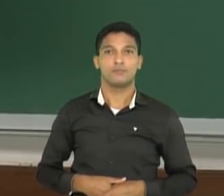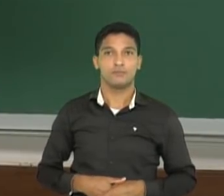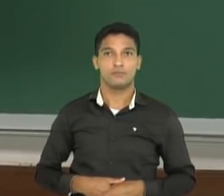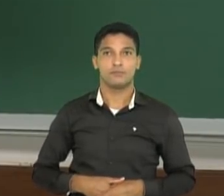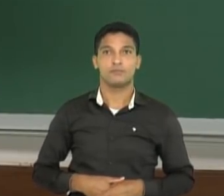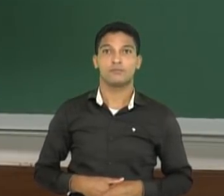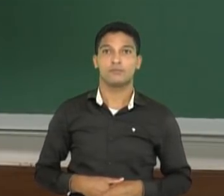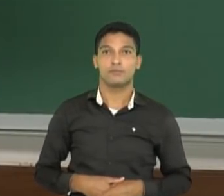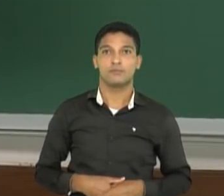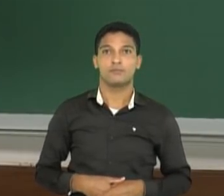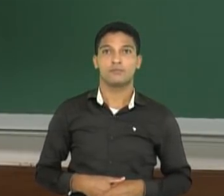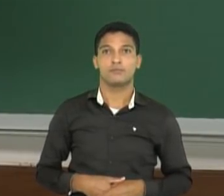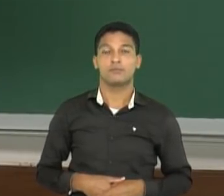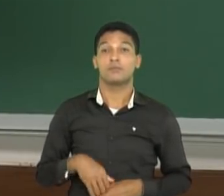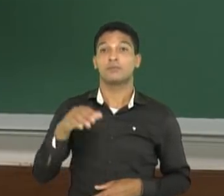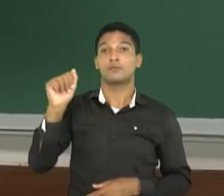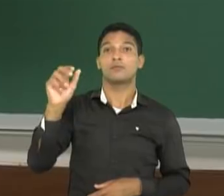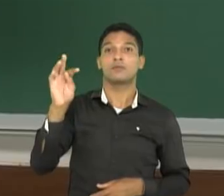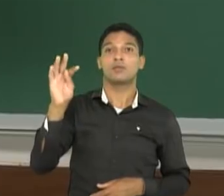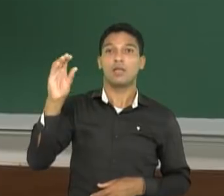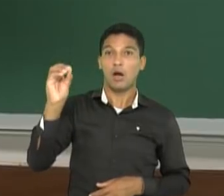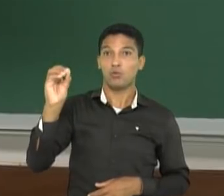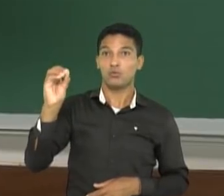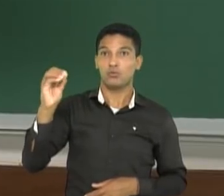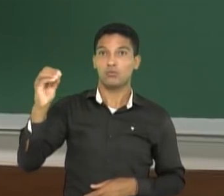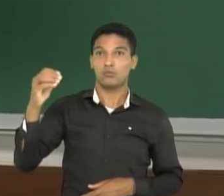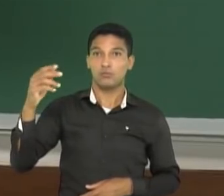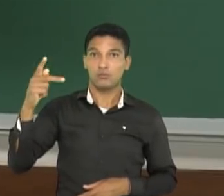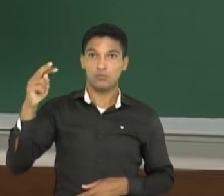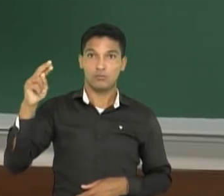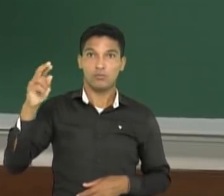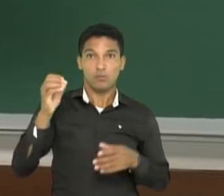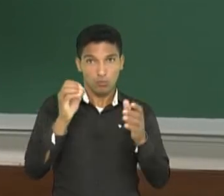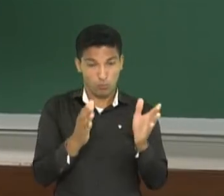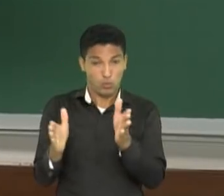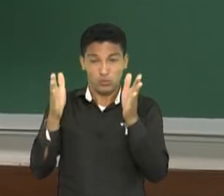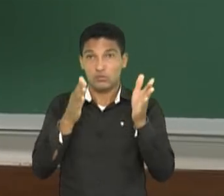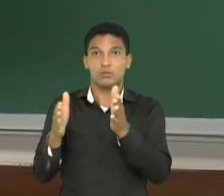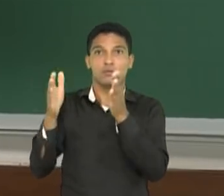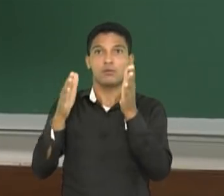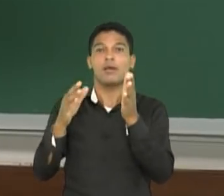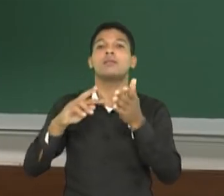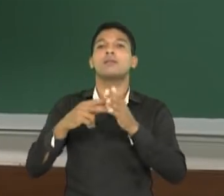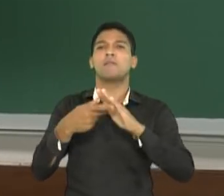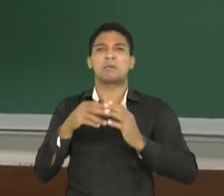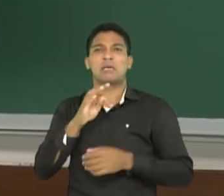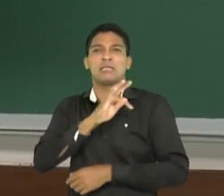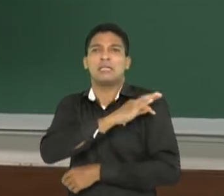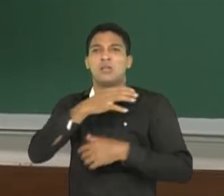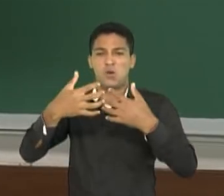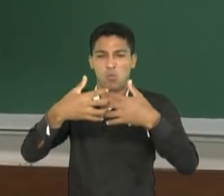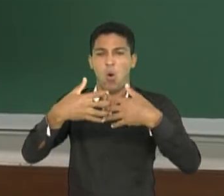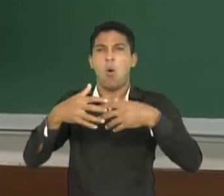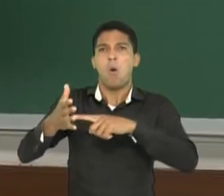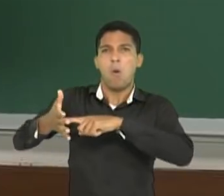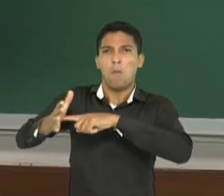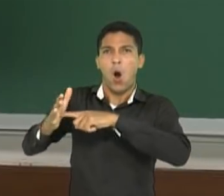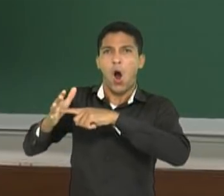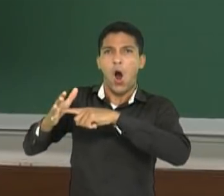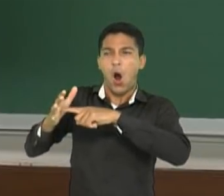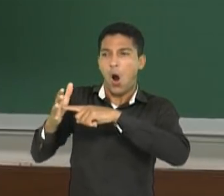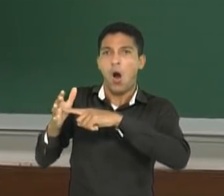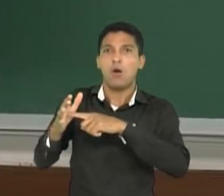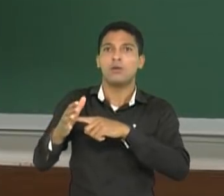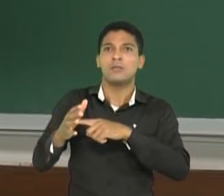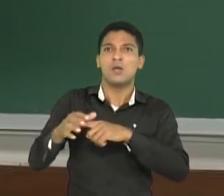produtividade. Seria alta produtividade se tivesse, por exemplo, emprego de tecnologia para cultivo, sementes selecionadas, mas não tem isso.